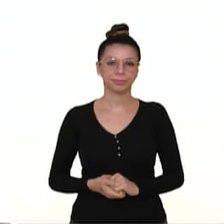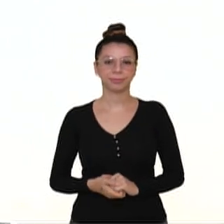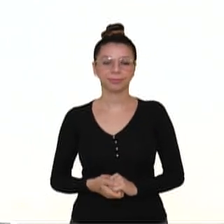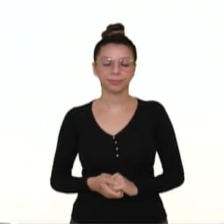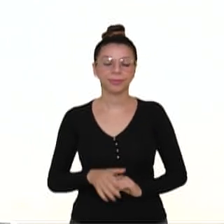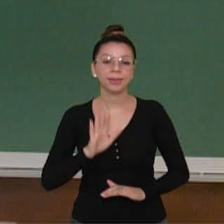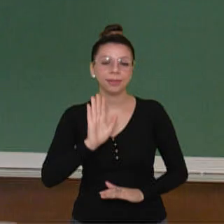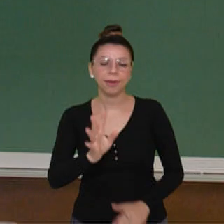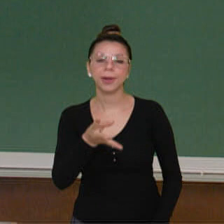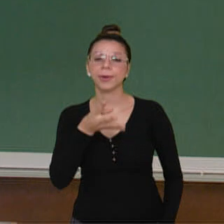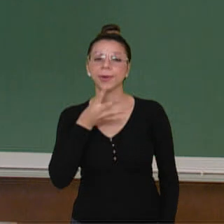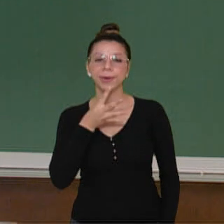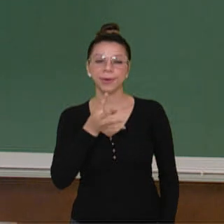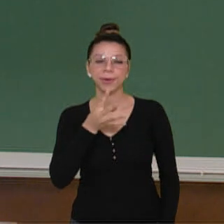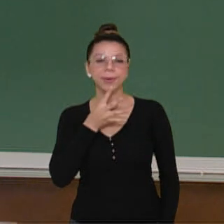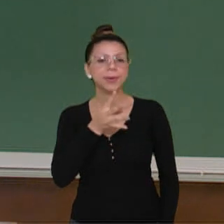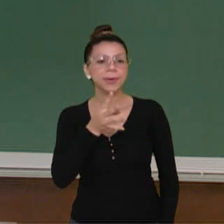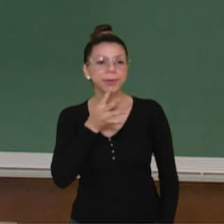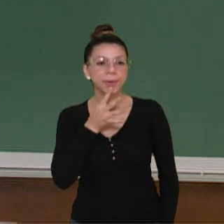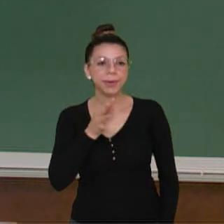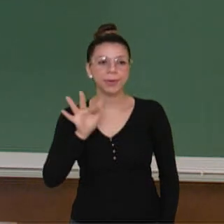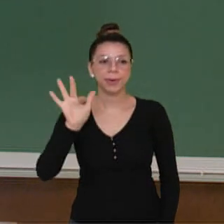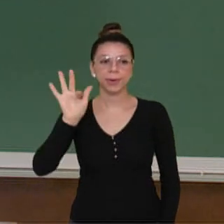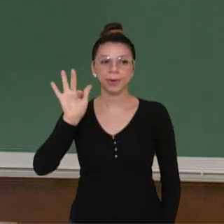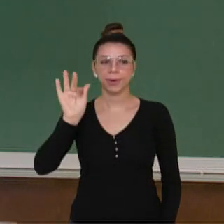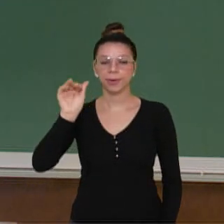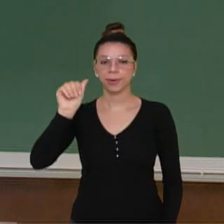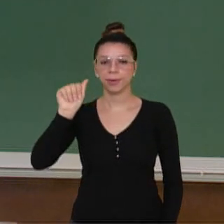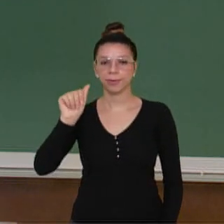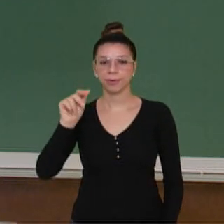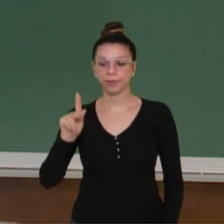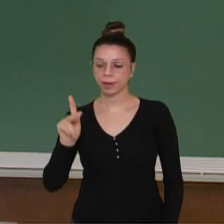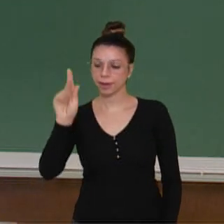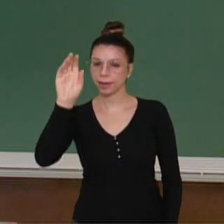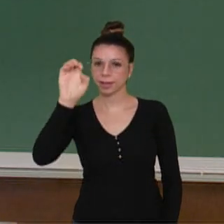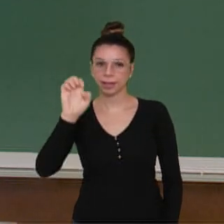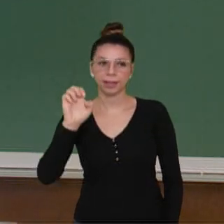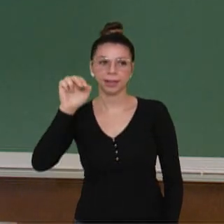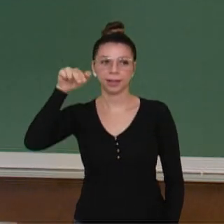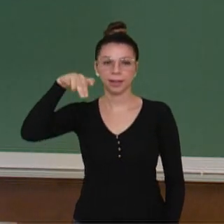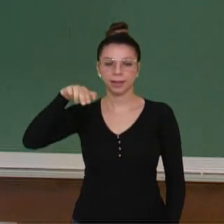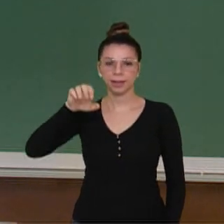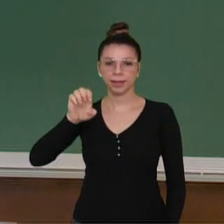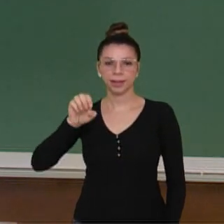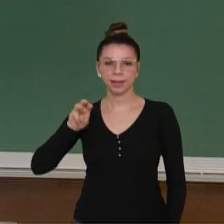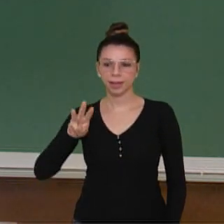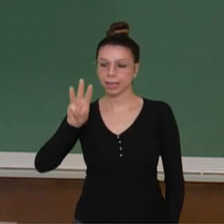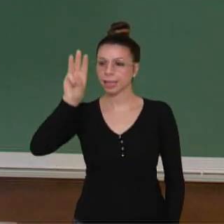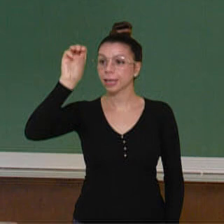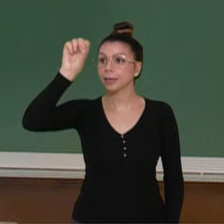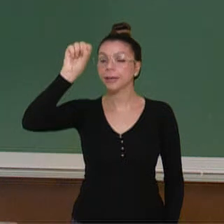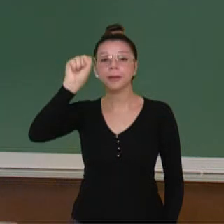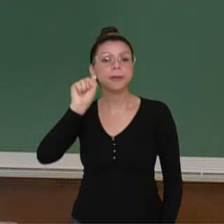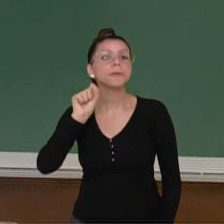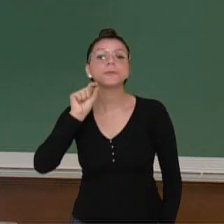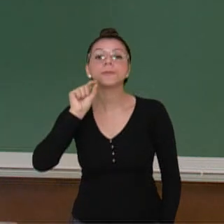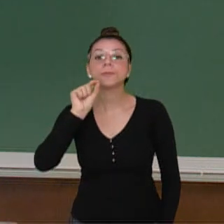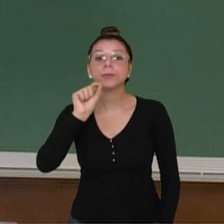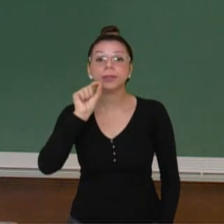ouviram falar sobre fake news. Claro que sim. São